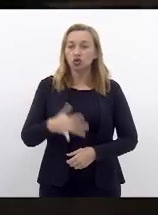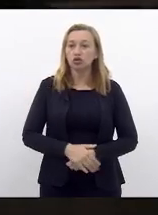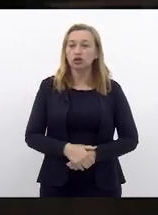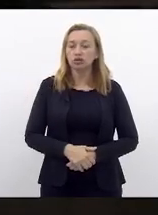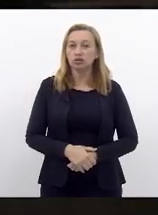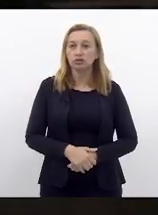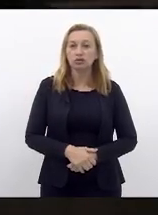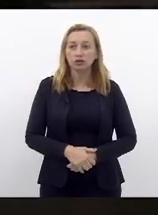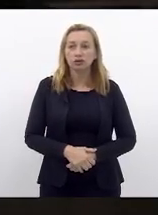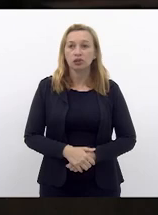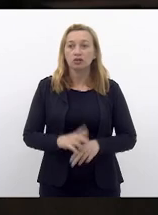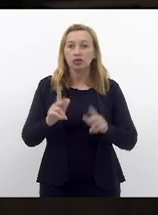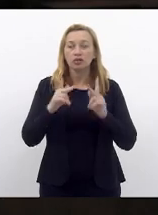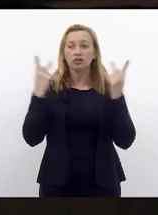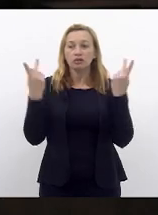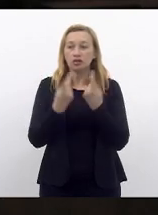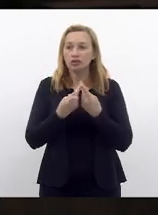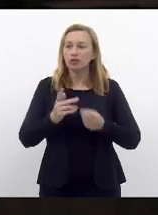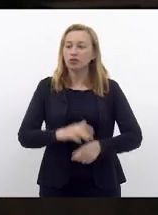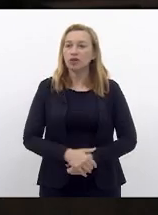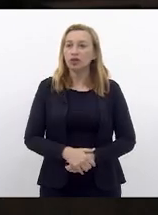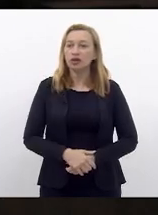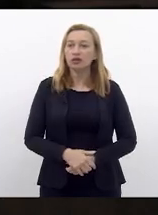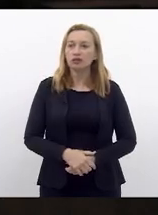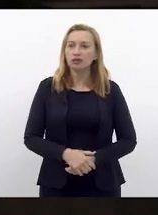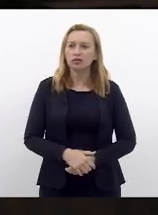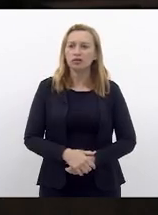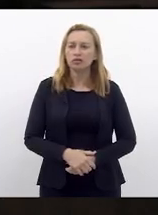Deputado Valdeci da Saúde, deputado Vando Família.